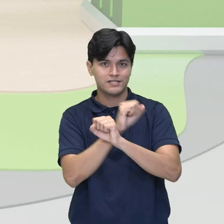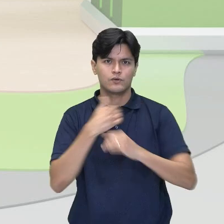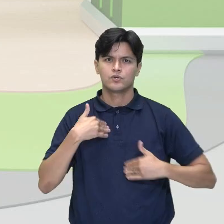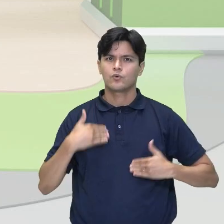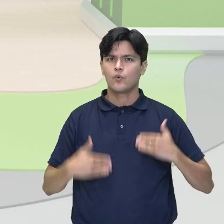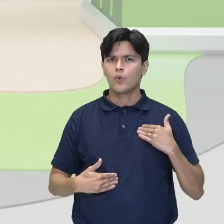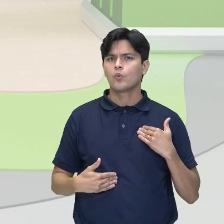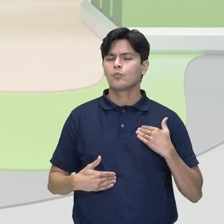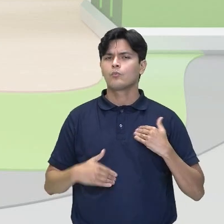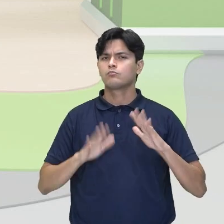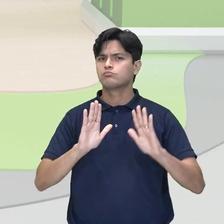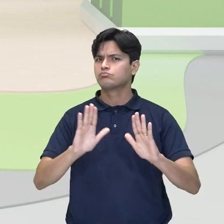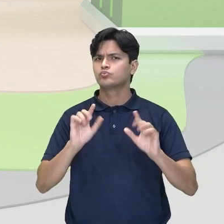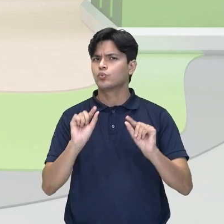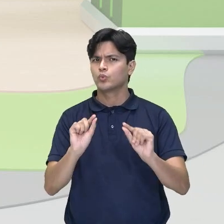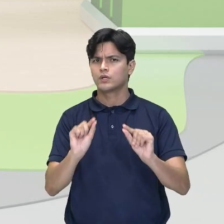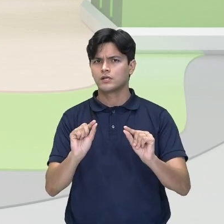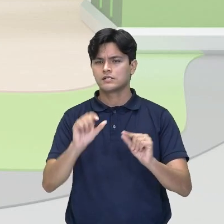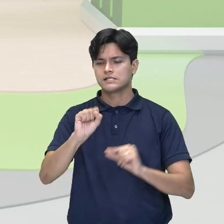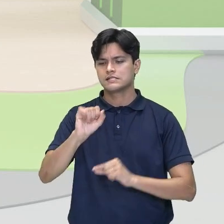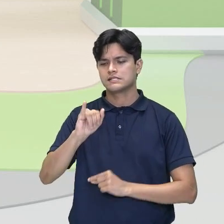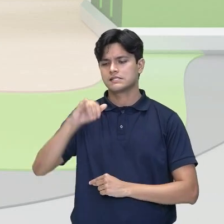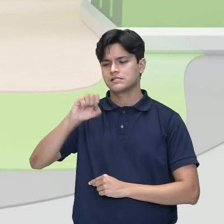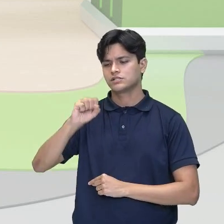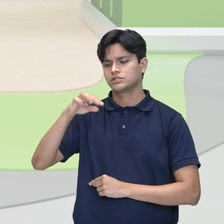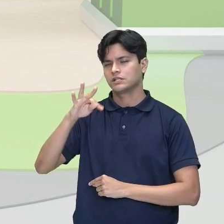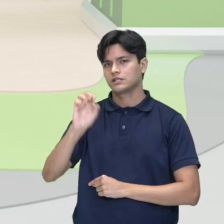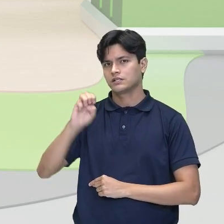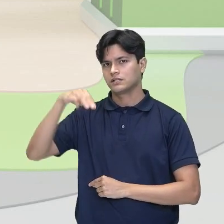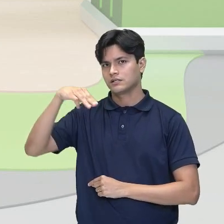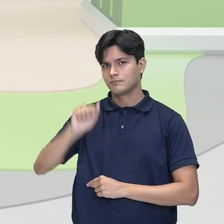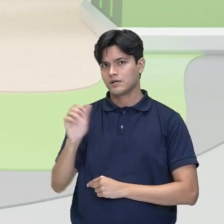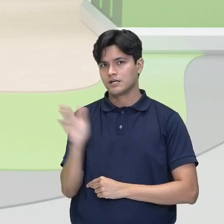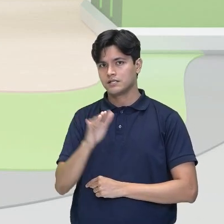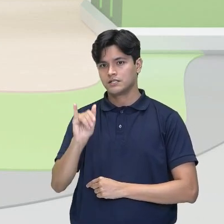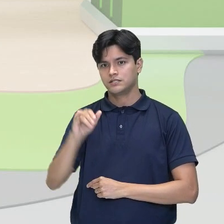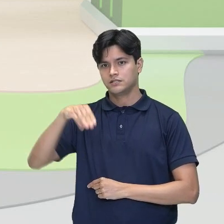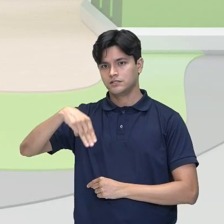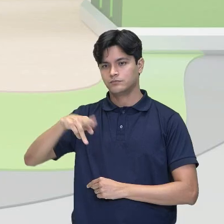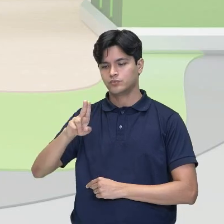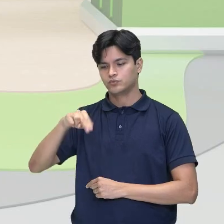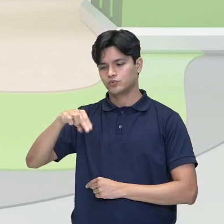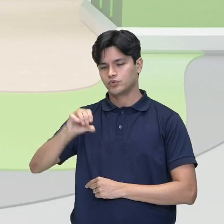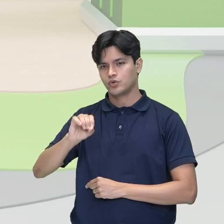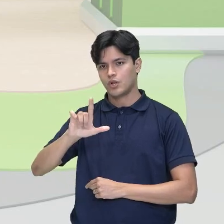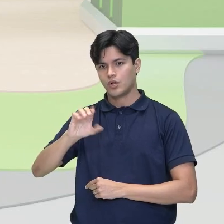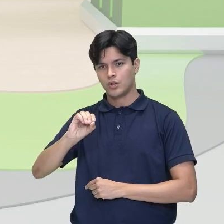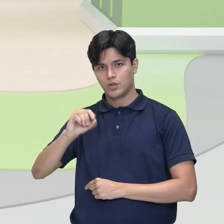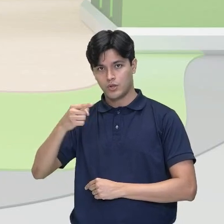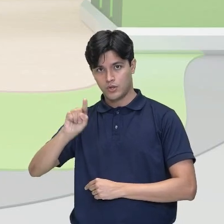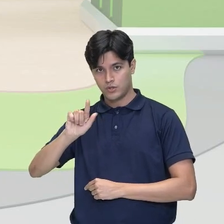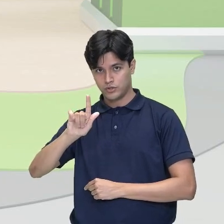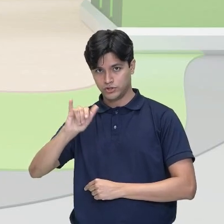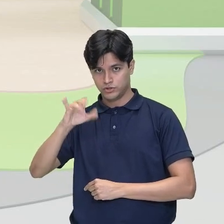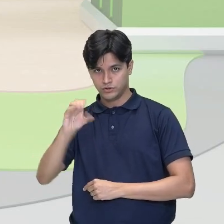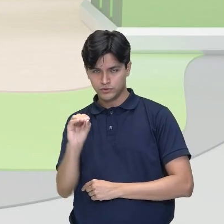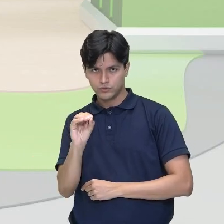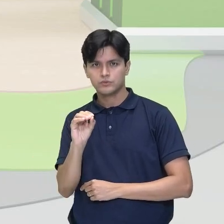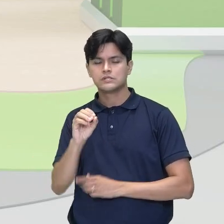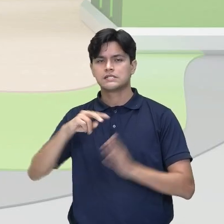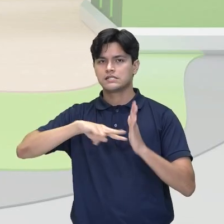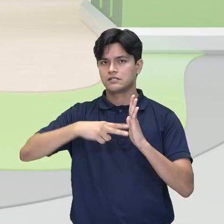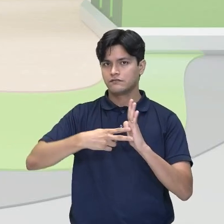professora? Significa o quê? Que ao atingir, ao se expor à